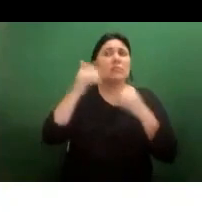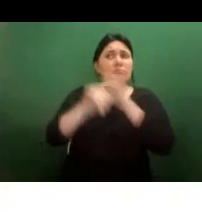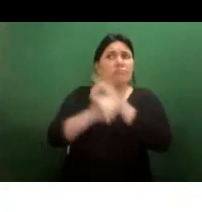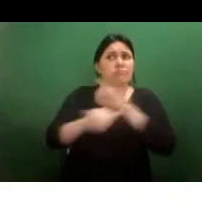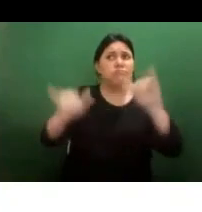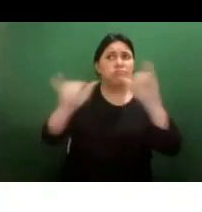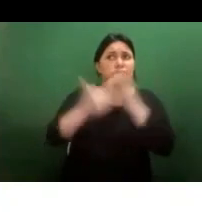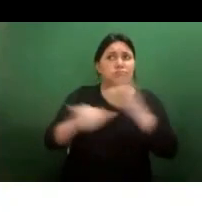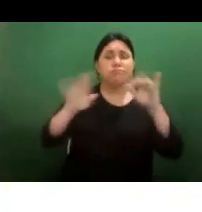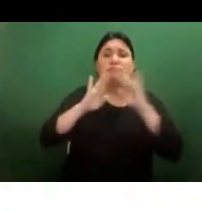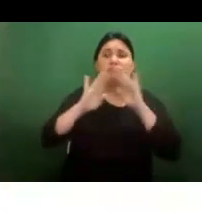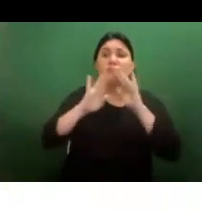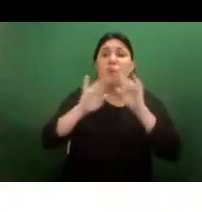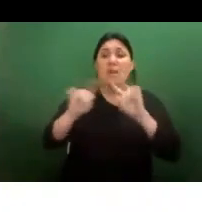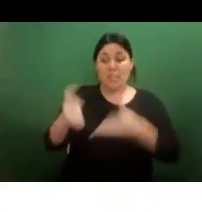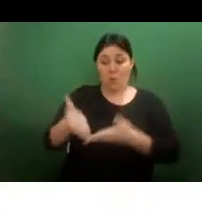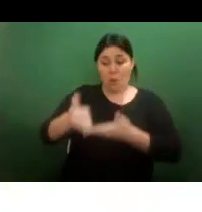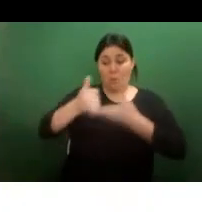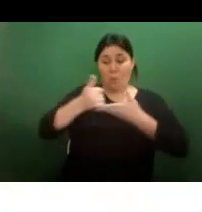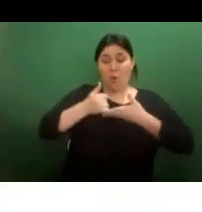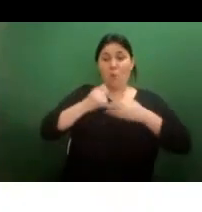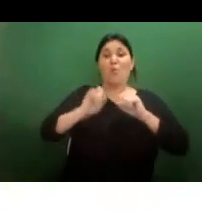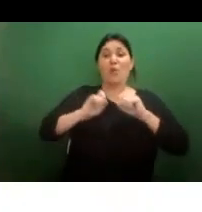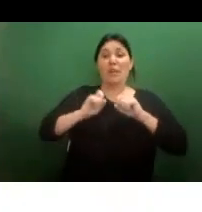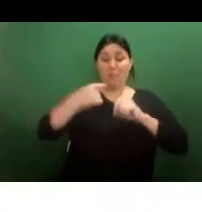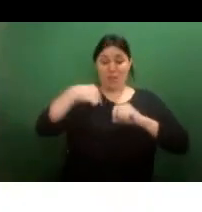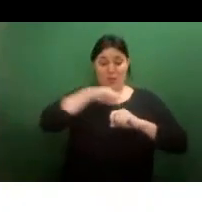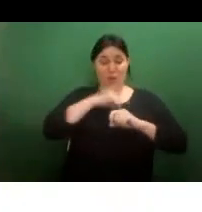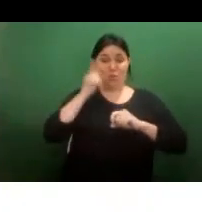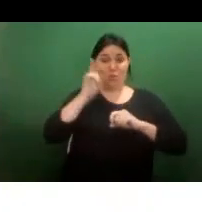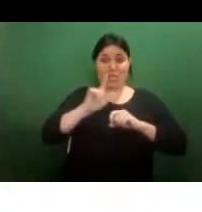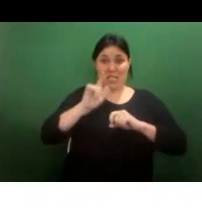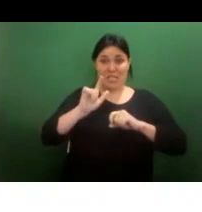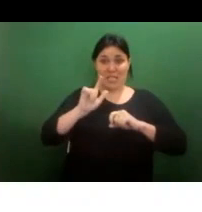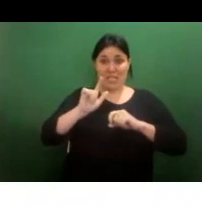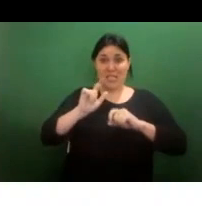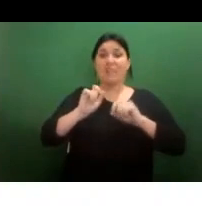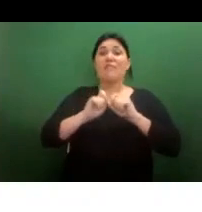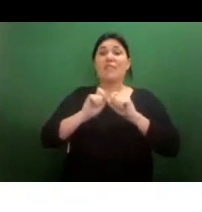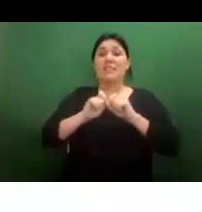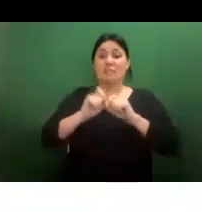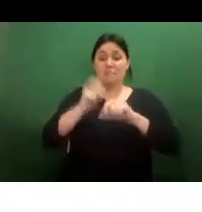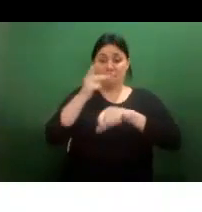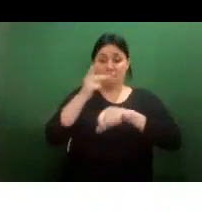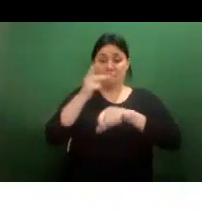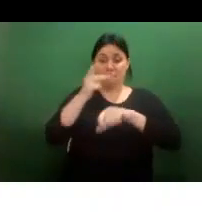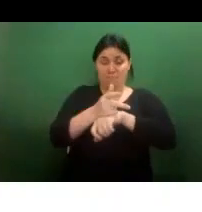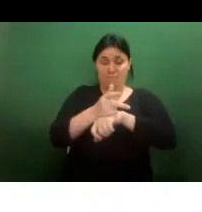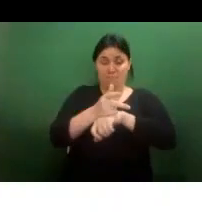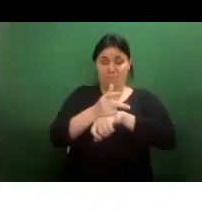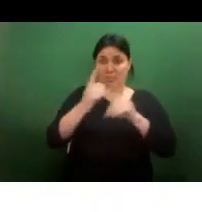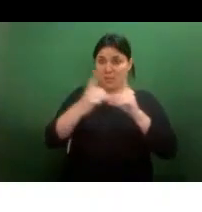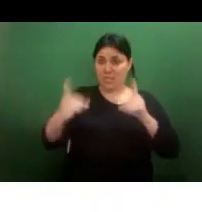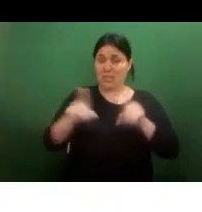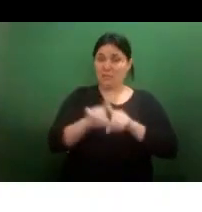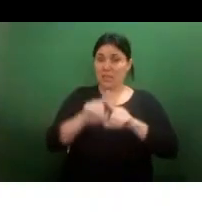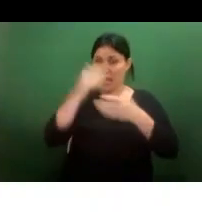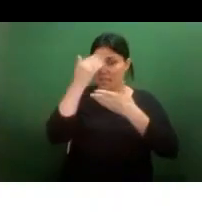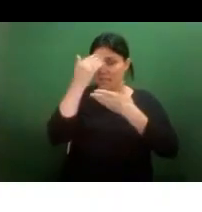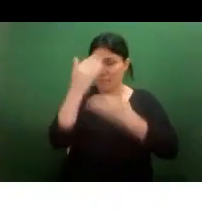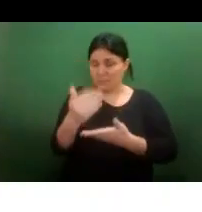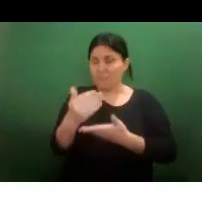Felipe pudéssemos fazer as transmissões também. Aproveito para deixar aqui o meu agradecimento também ao professor Felipe